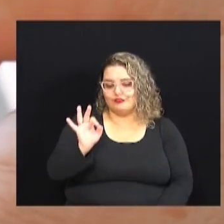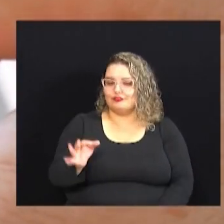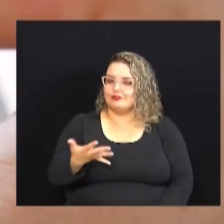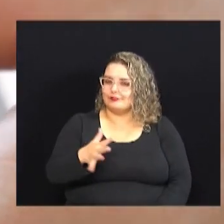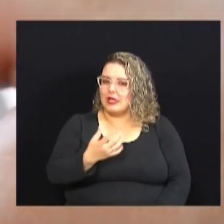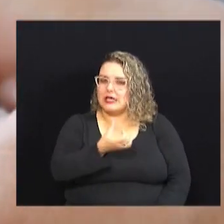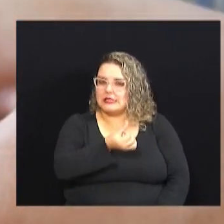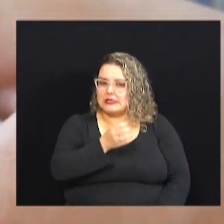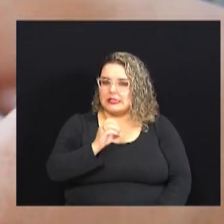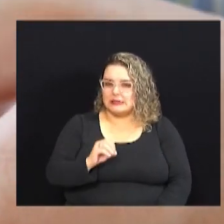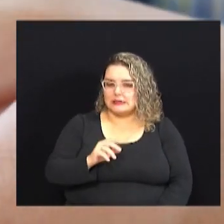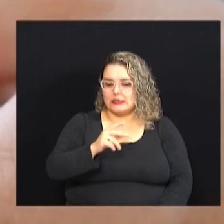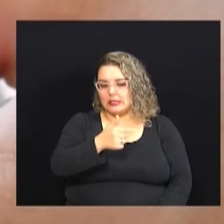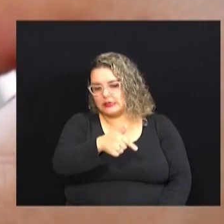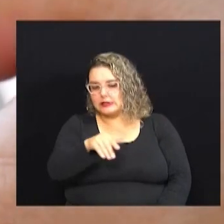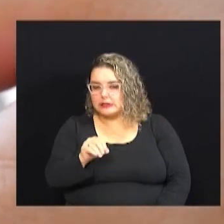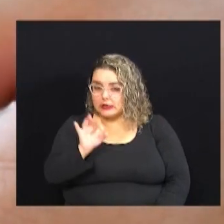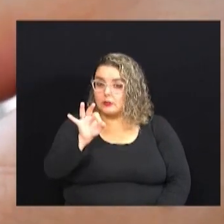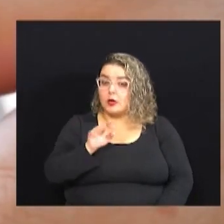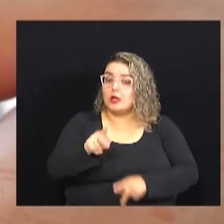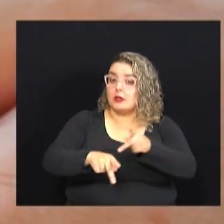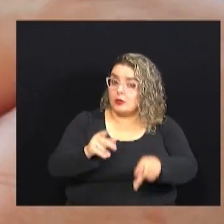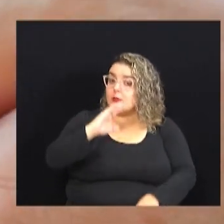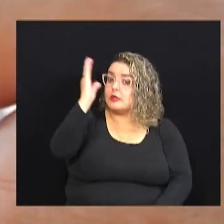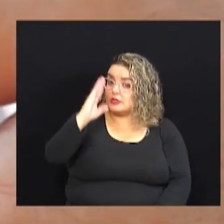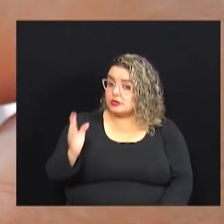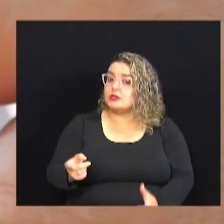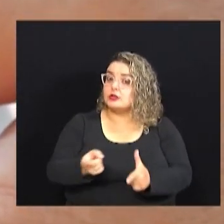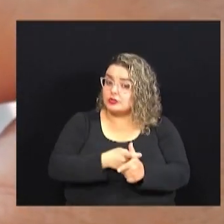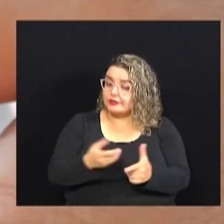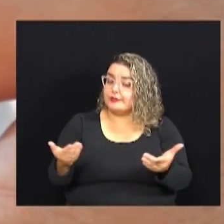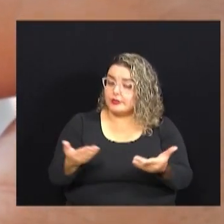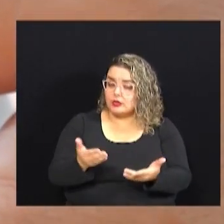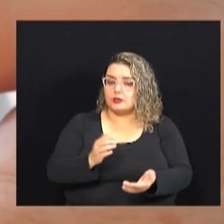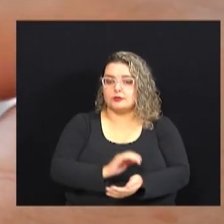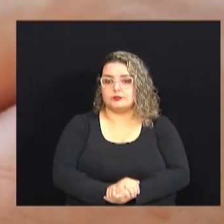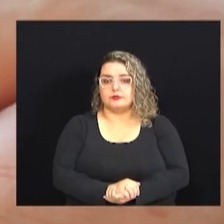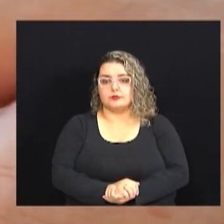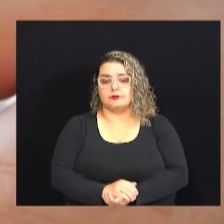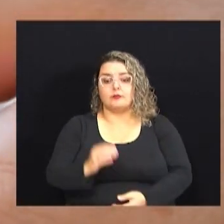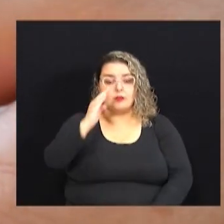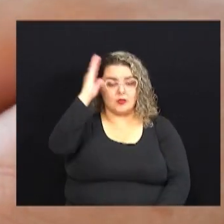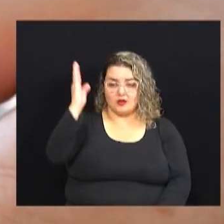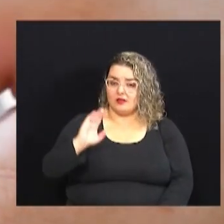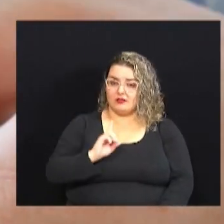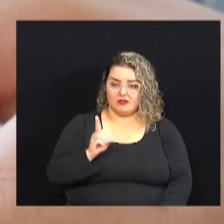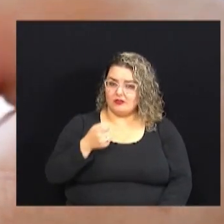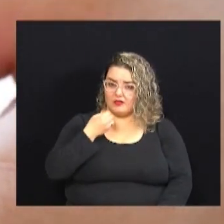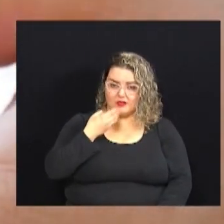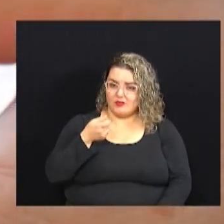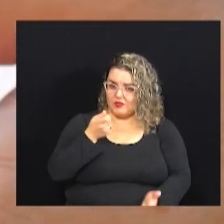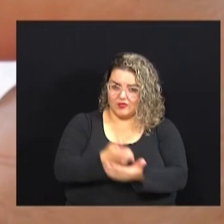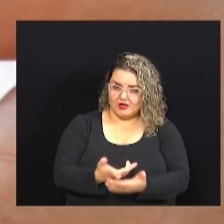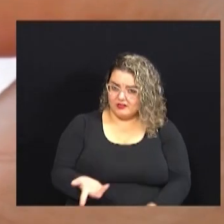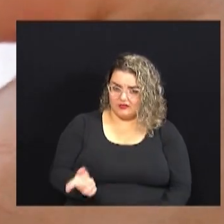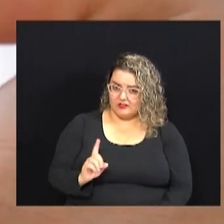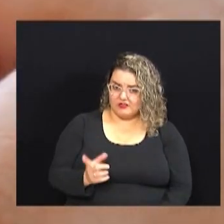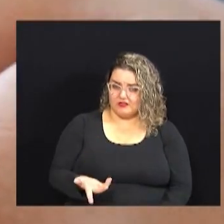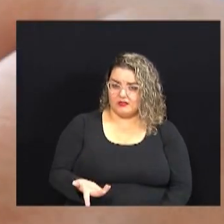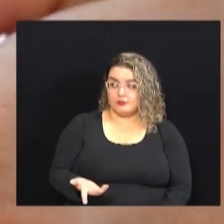torno de 60% a 70% da população brasileira tem alguma espécie de endividamento hoje. O brasileiro não é bom pagador,